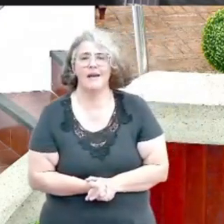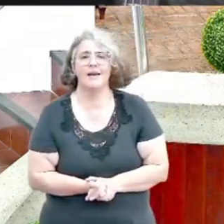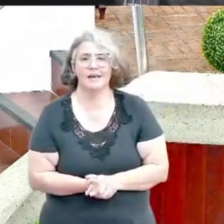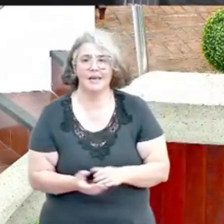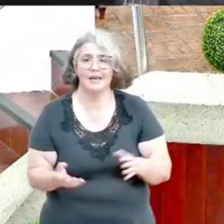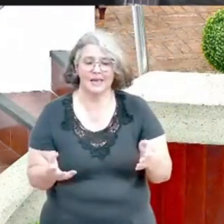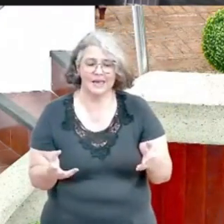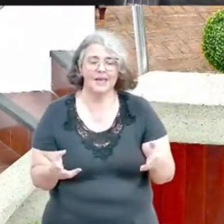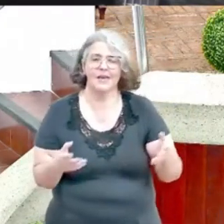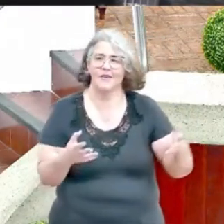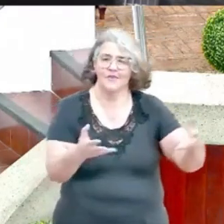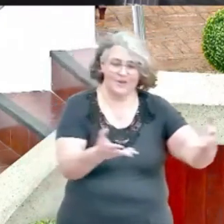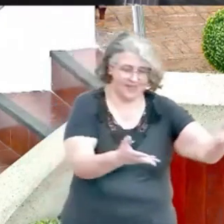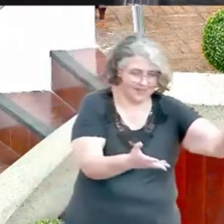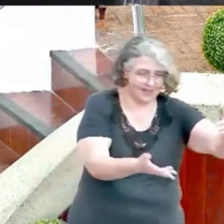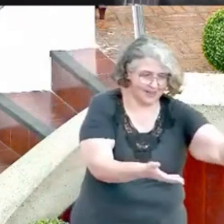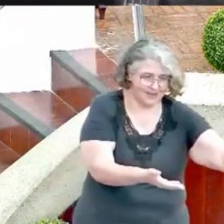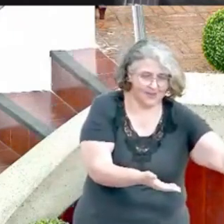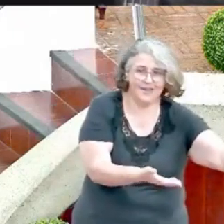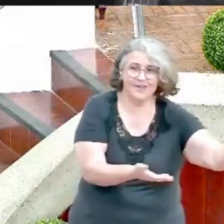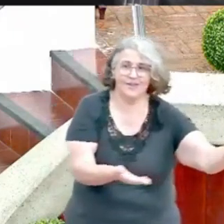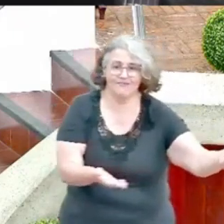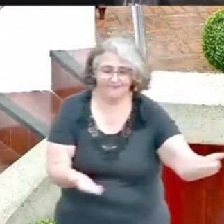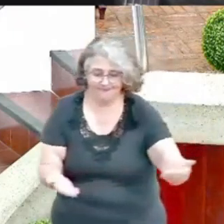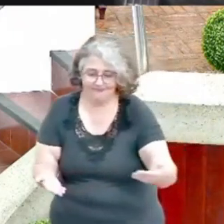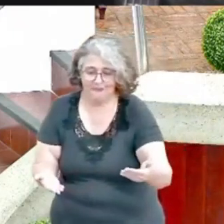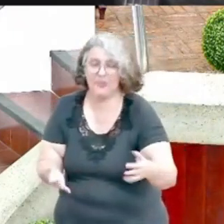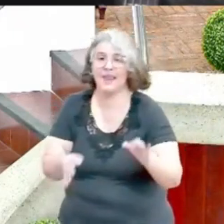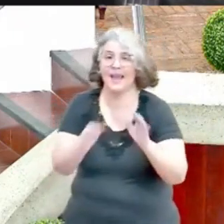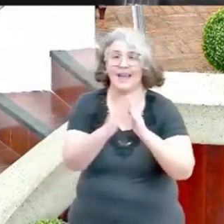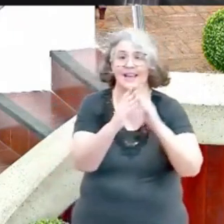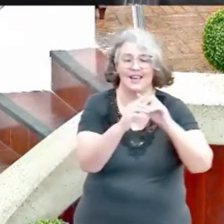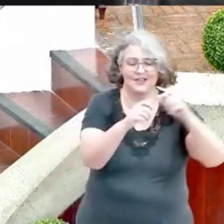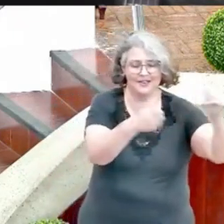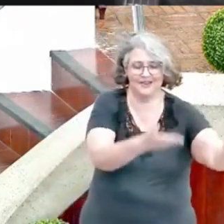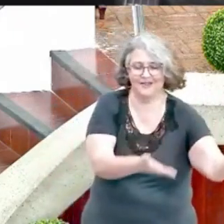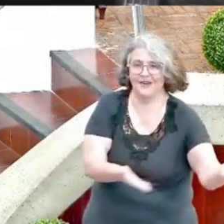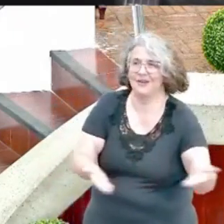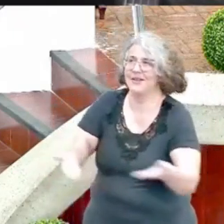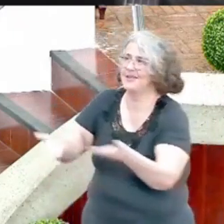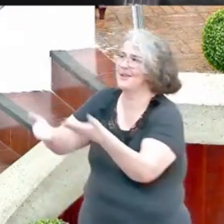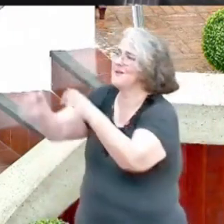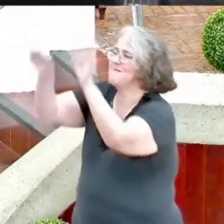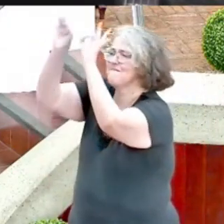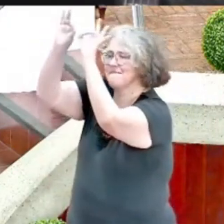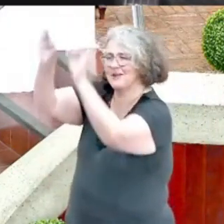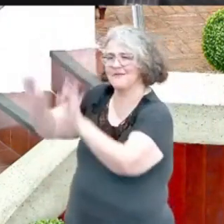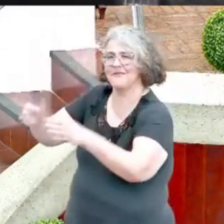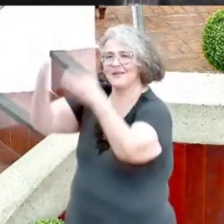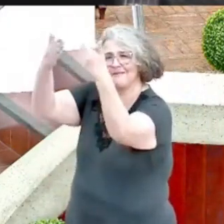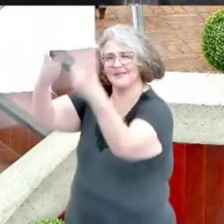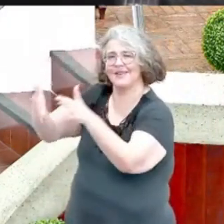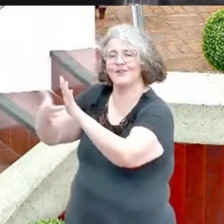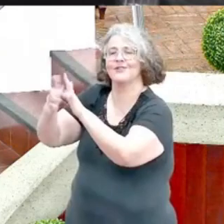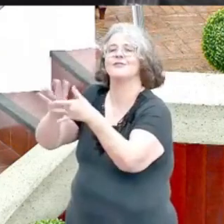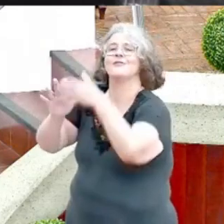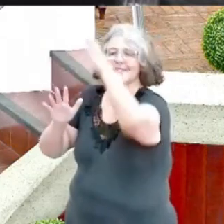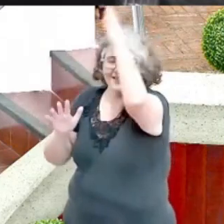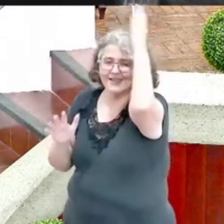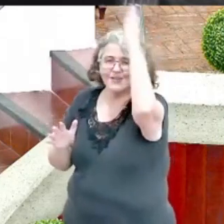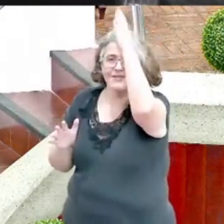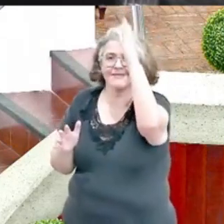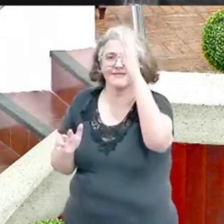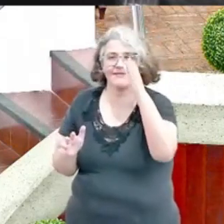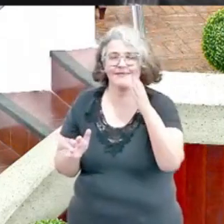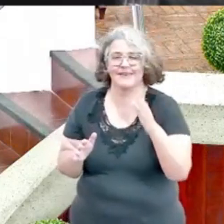apresentá-la perfeita a Cristo Jesus. Portanto, a expectativa de Paulo é que no